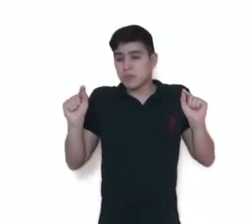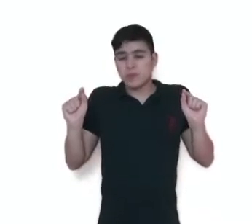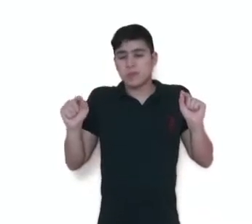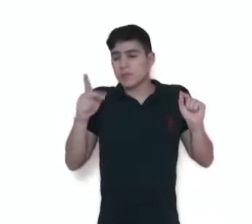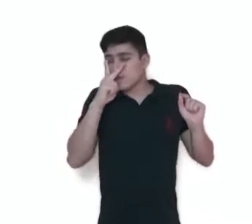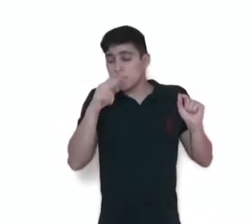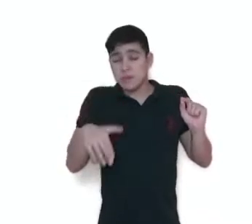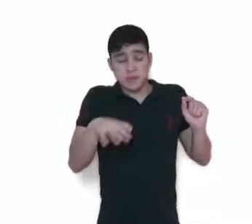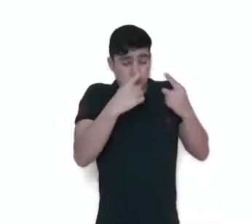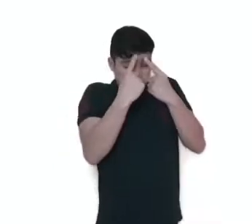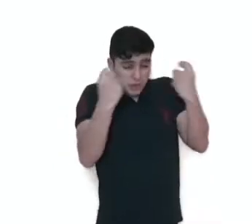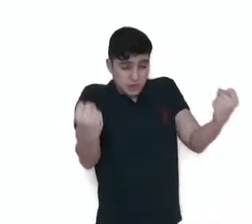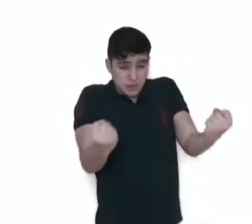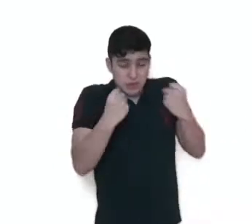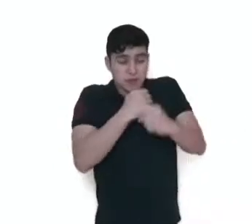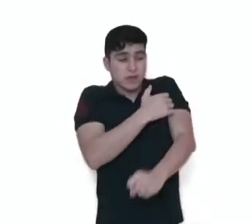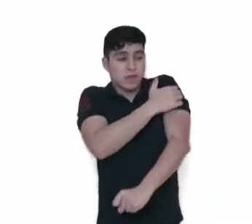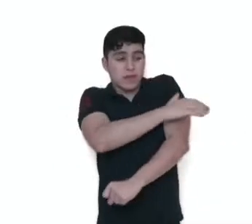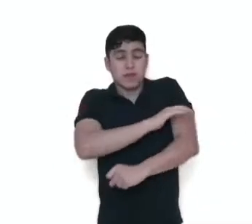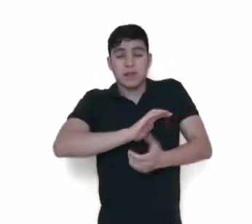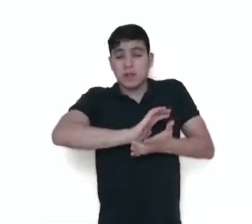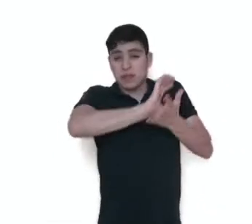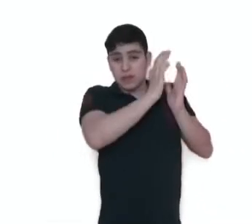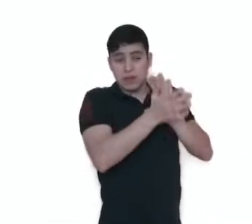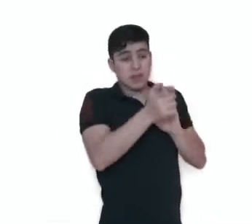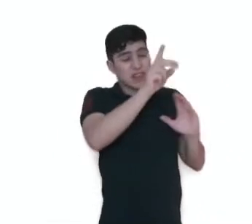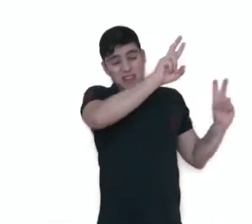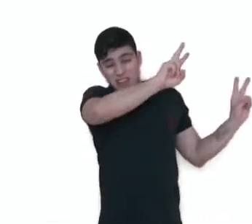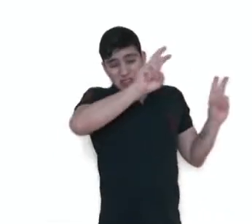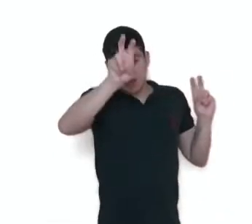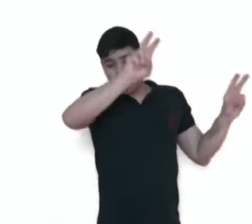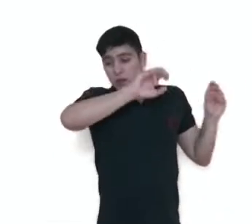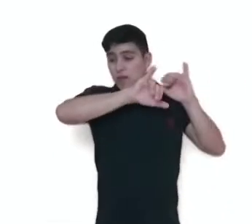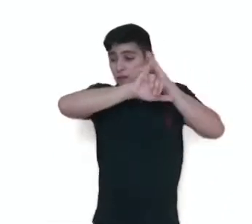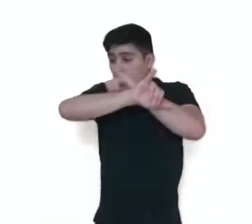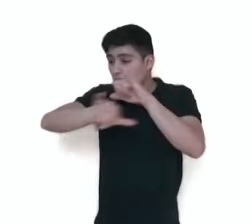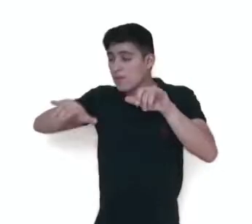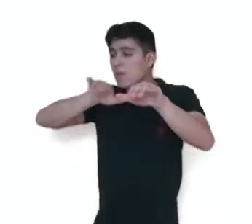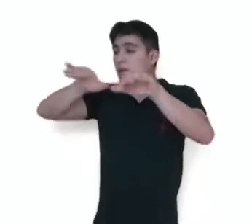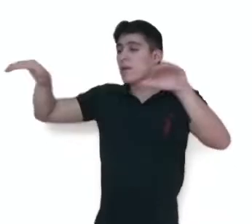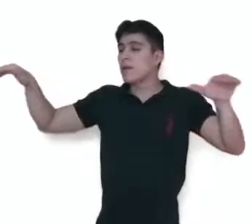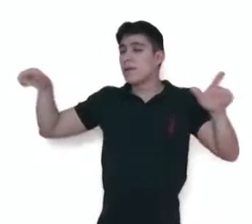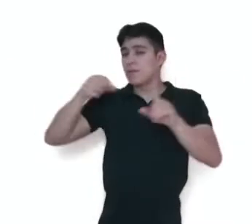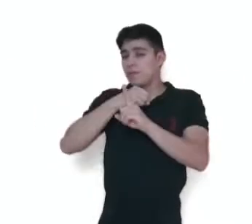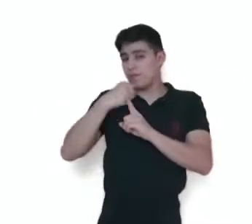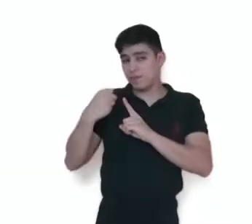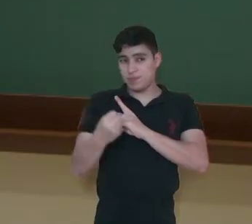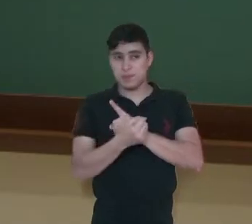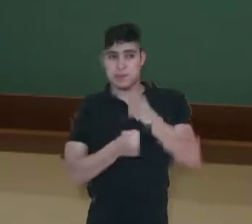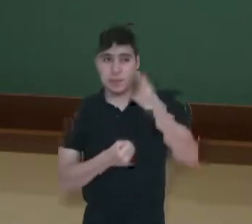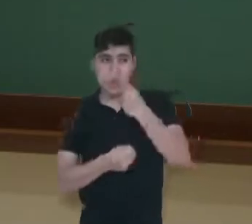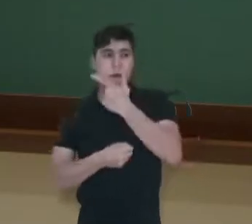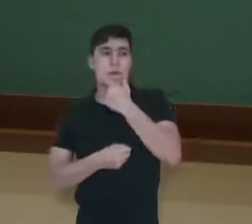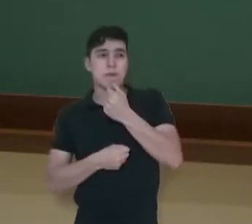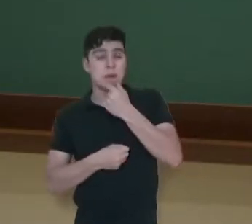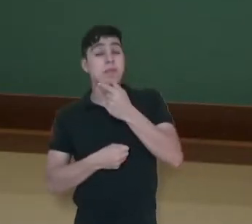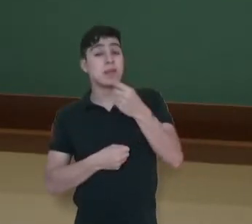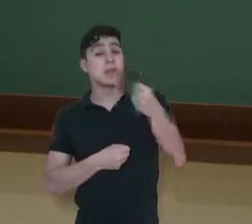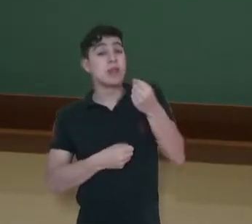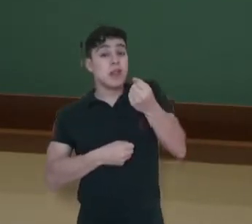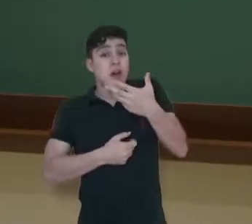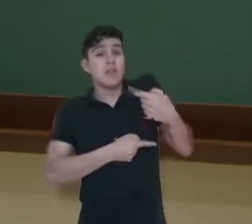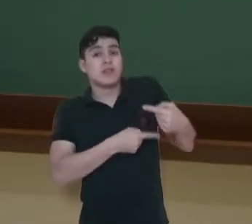da violência e preconceitos, são temáticas abordadas como alerta à sociedade. Aqui o rapper BK, também dessa nova geração. Então o que